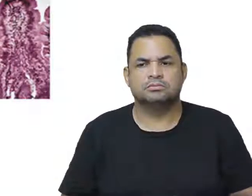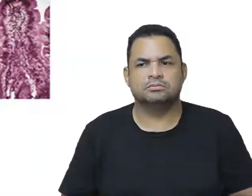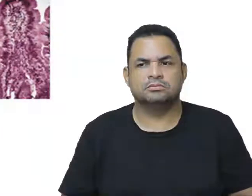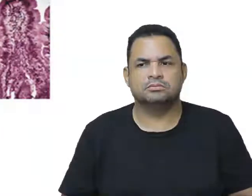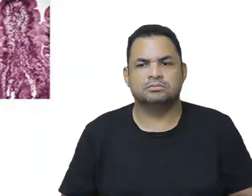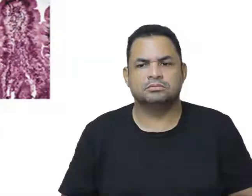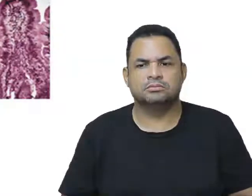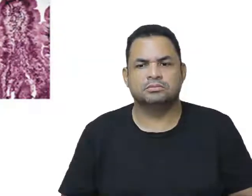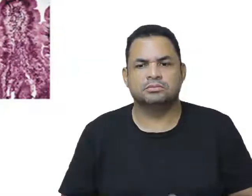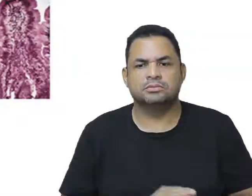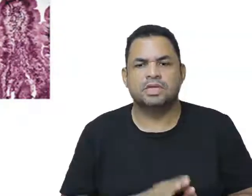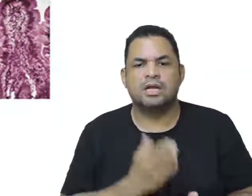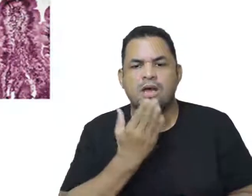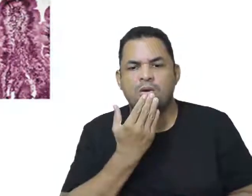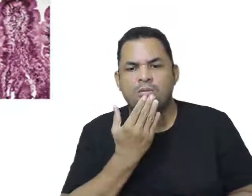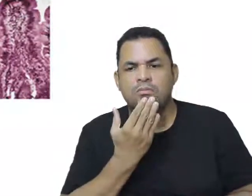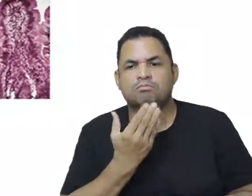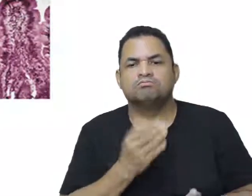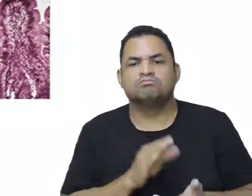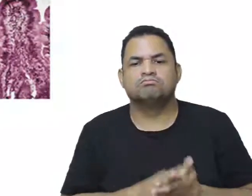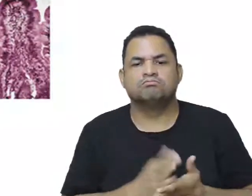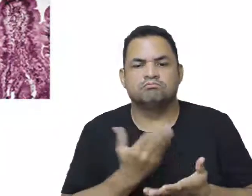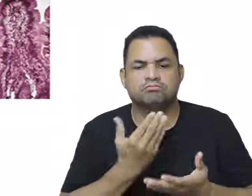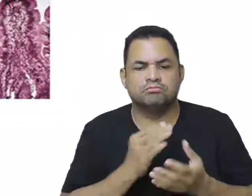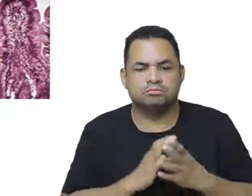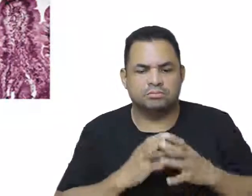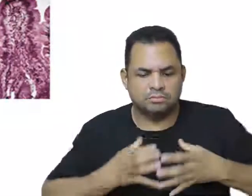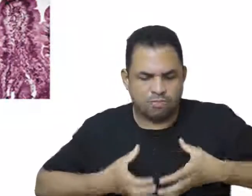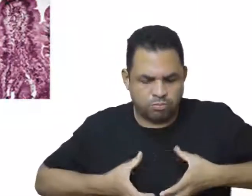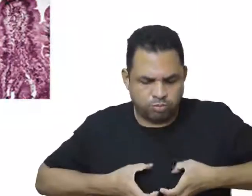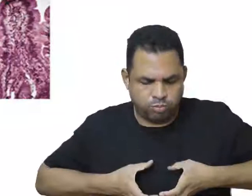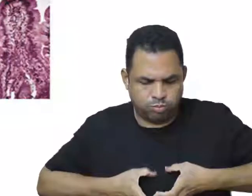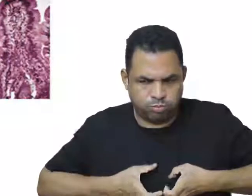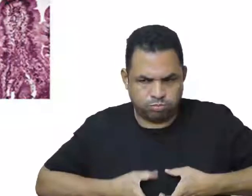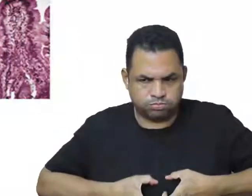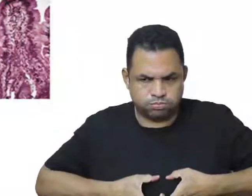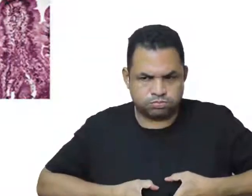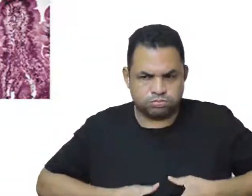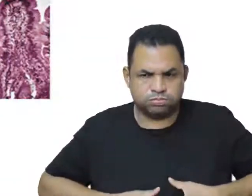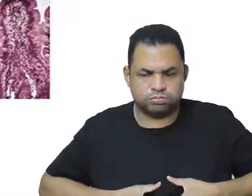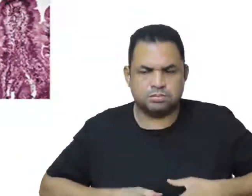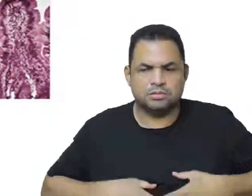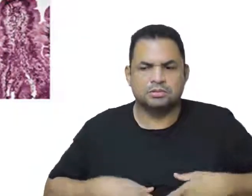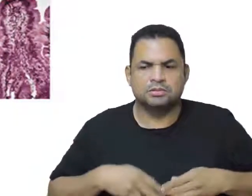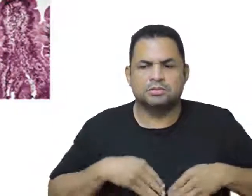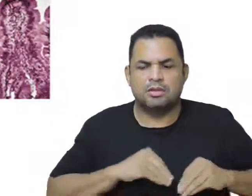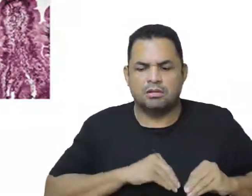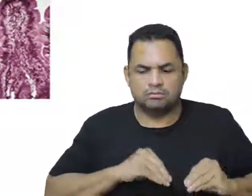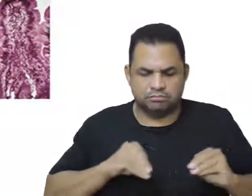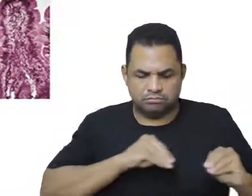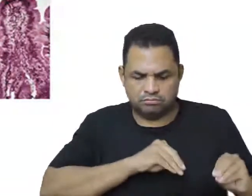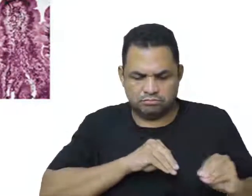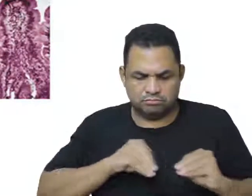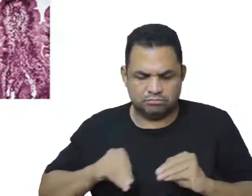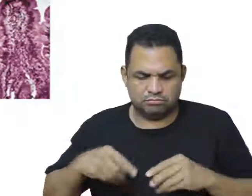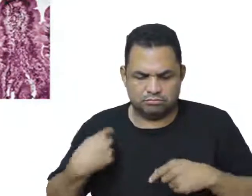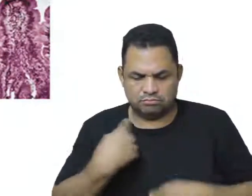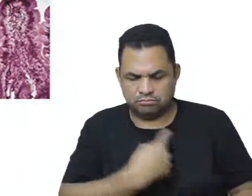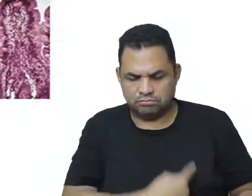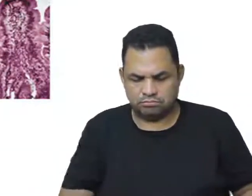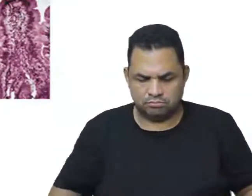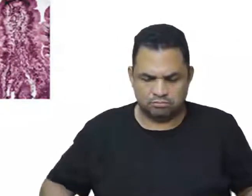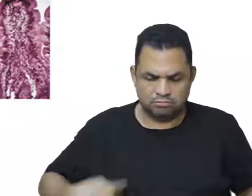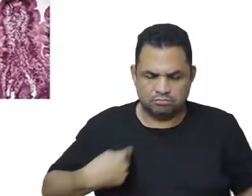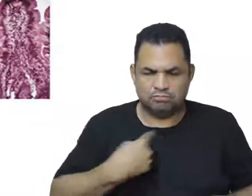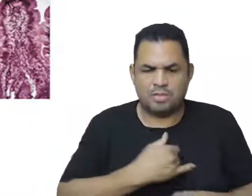ali na comida física mesmo, né? No bolo alimentar que foi formado no estômago, e dali elas passam esse nutriente